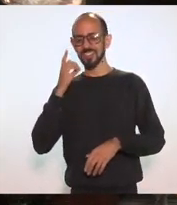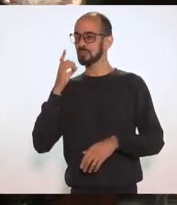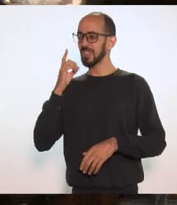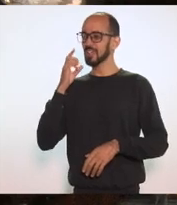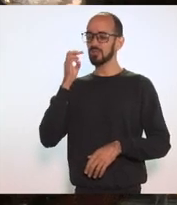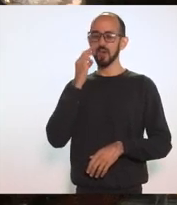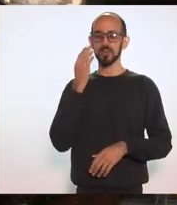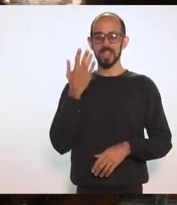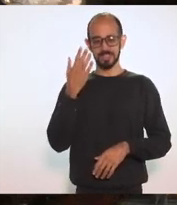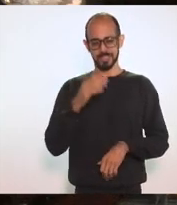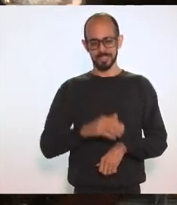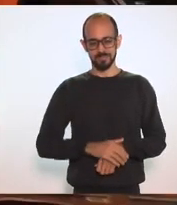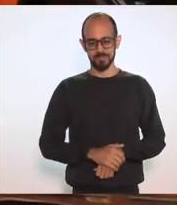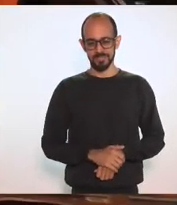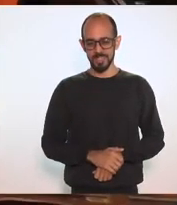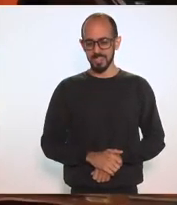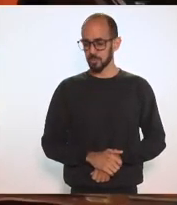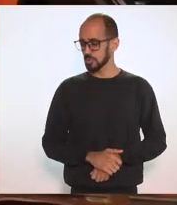Carneiro.